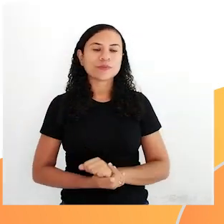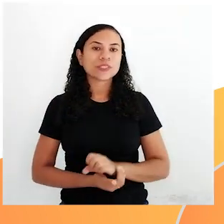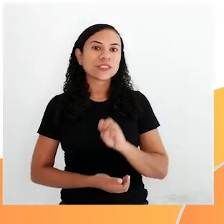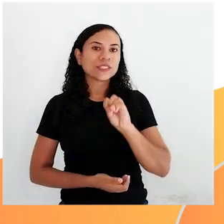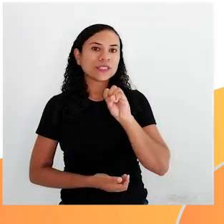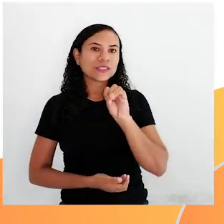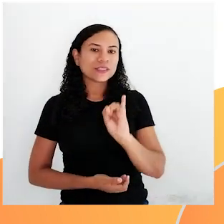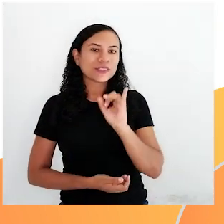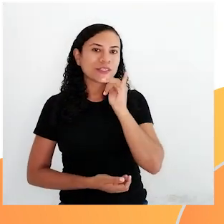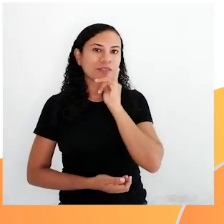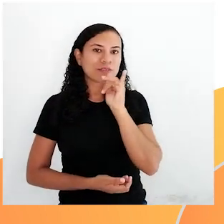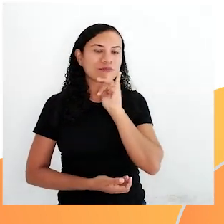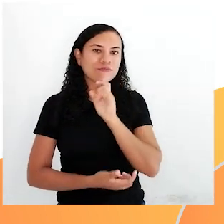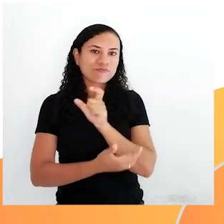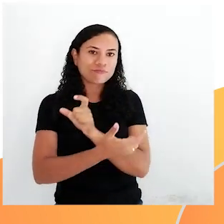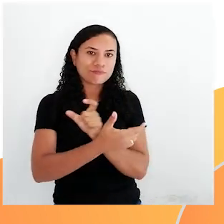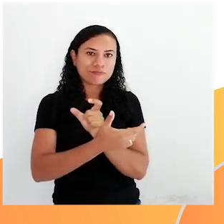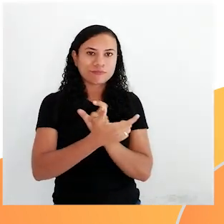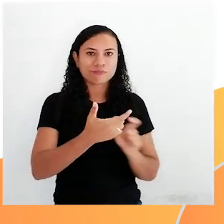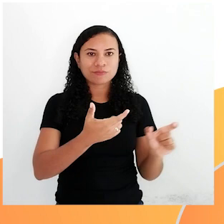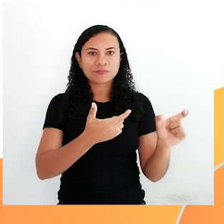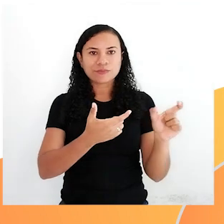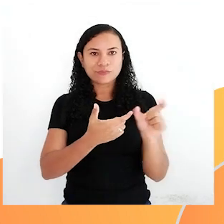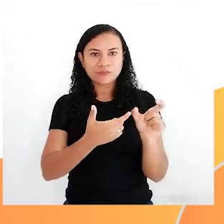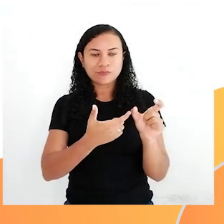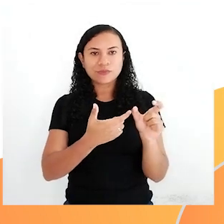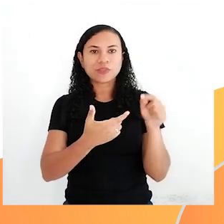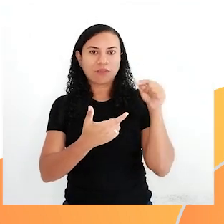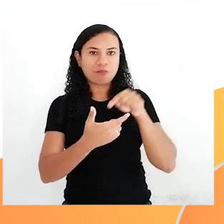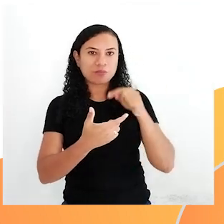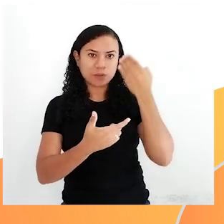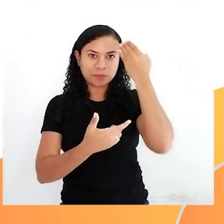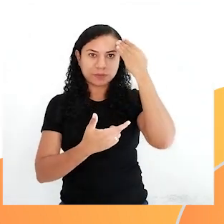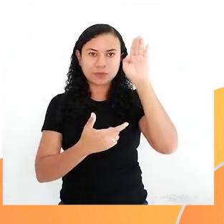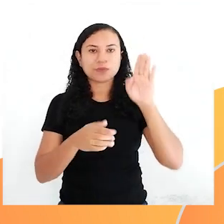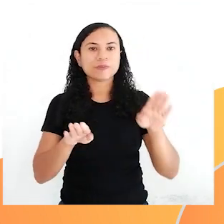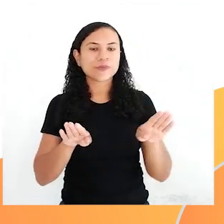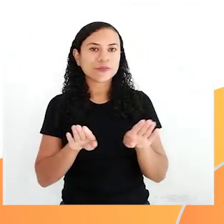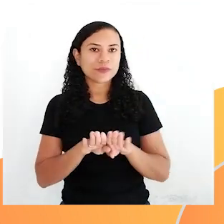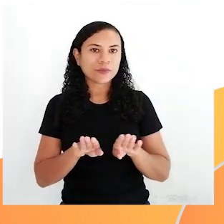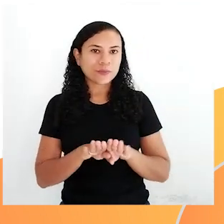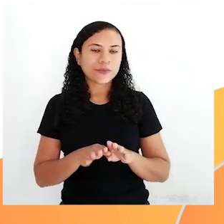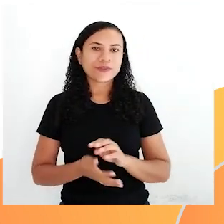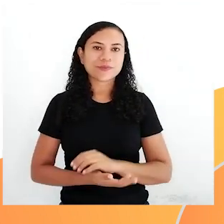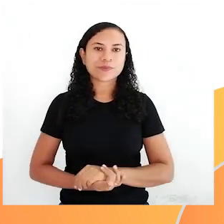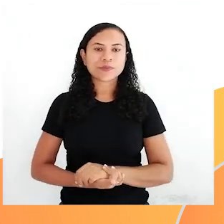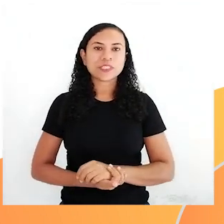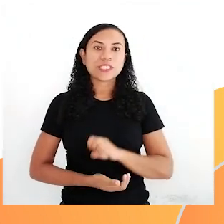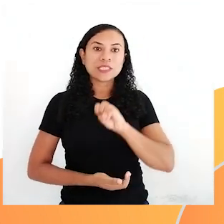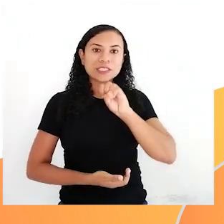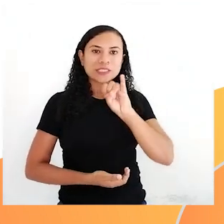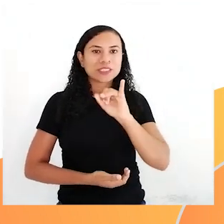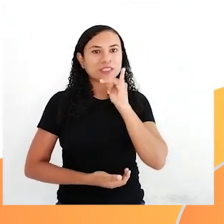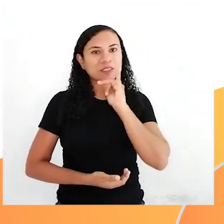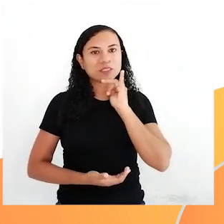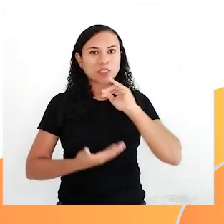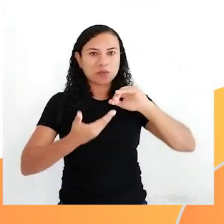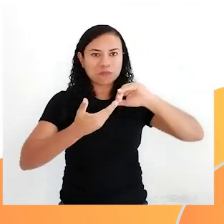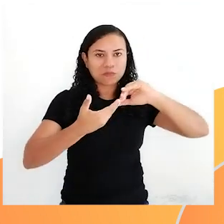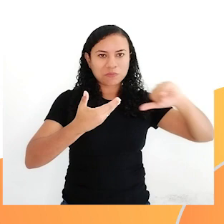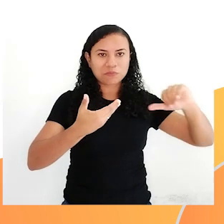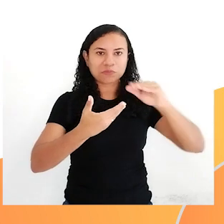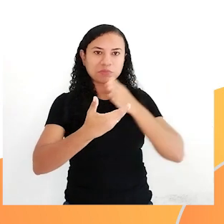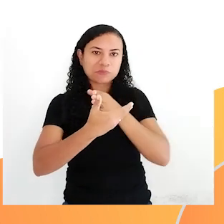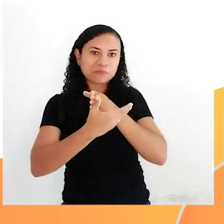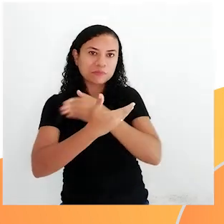sufixos são adicionados a uma palavra primitiva. Dessa forma, mesmo se retirarmos um dos morfemas, ou